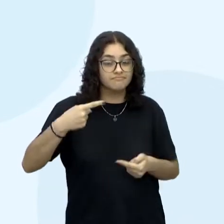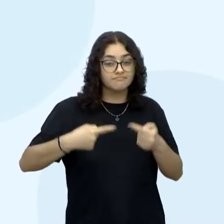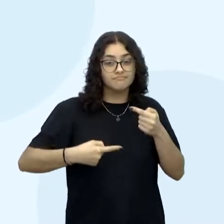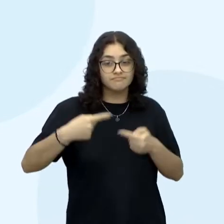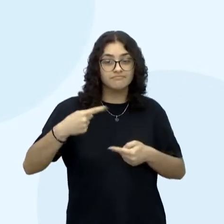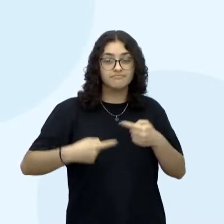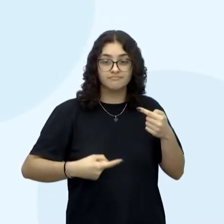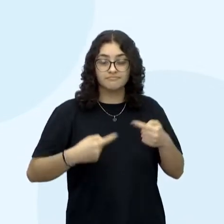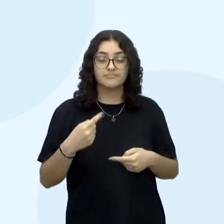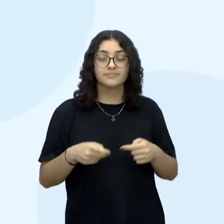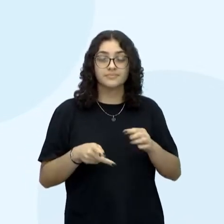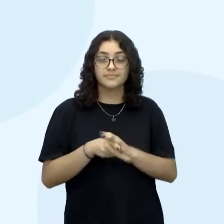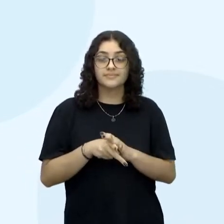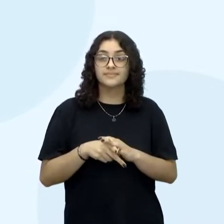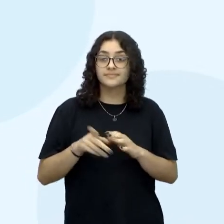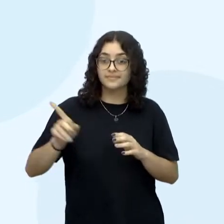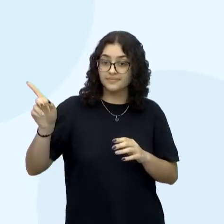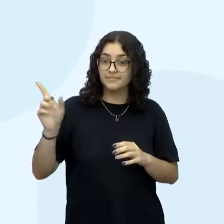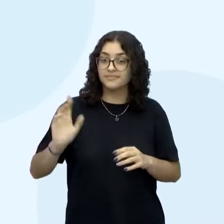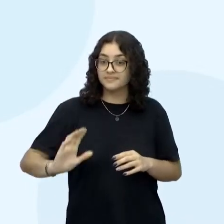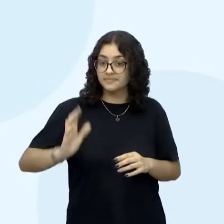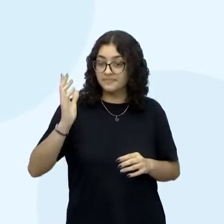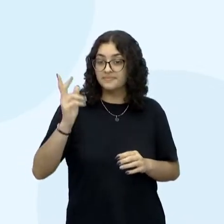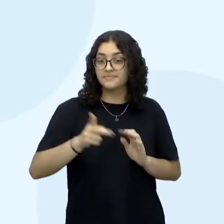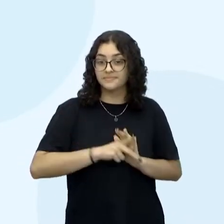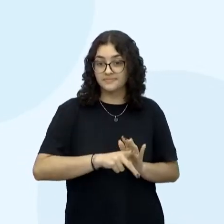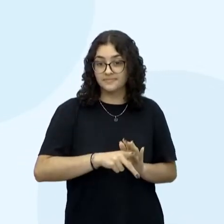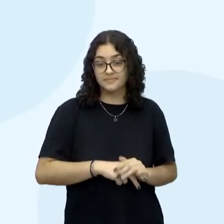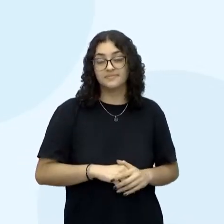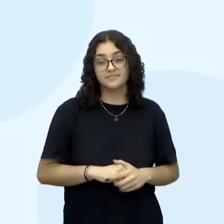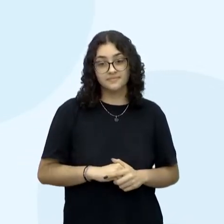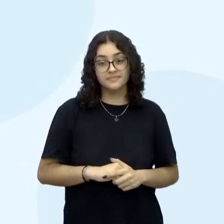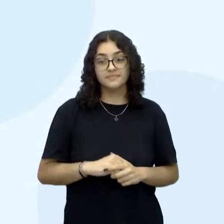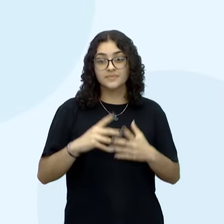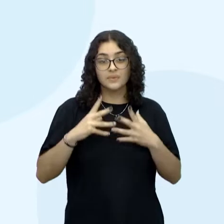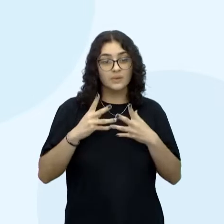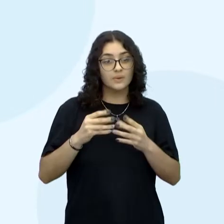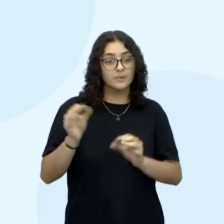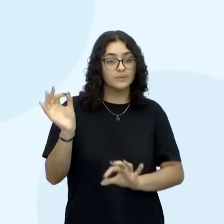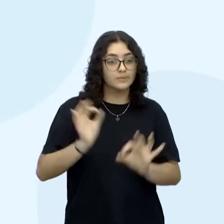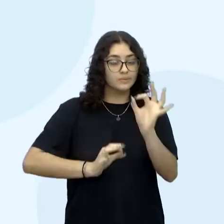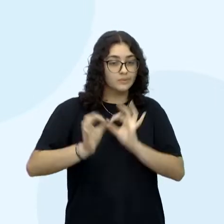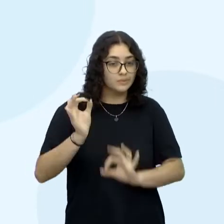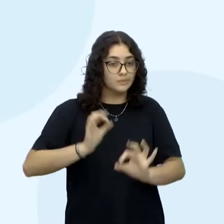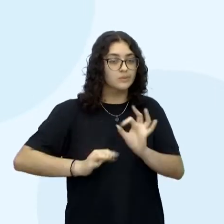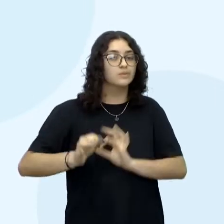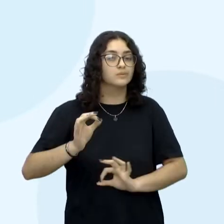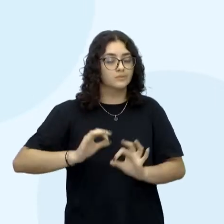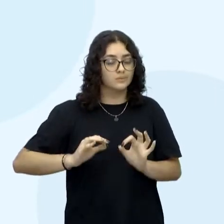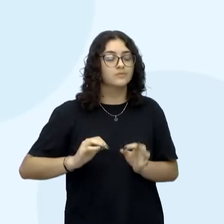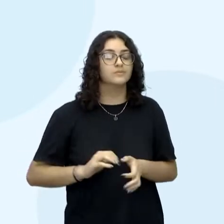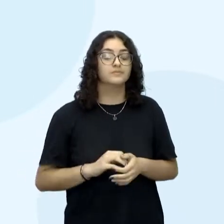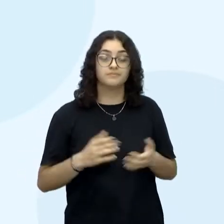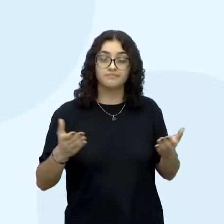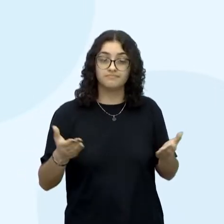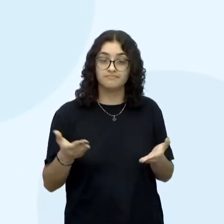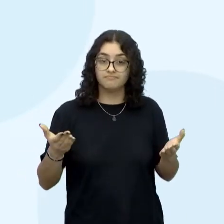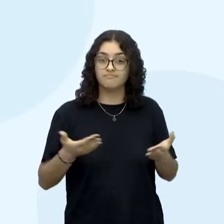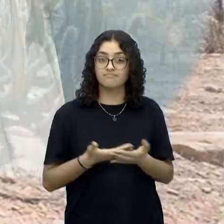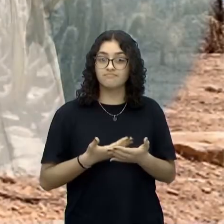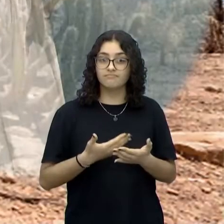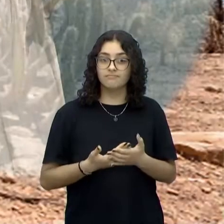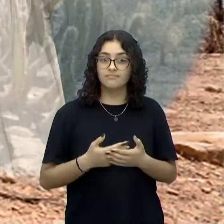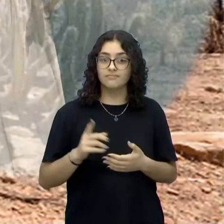isso, inclusive sobre isso que acabou de acontecer aqui, né? Da gente ter toda uma montagem para fazer o cenário. E hoje é a nossa